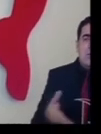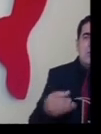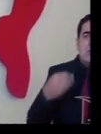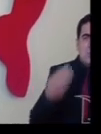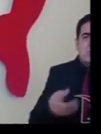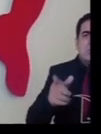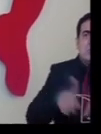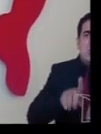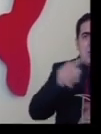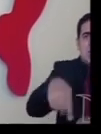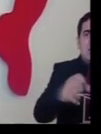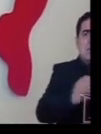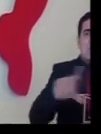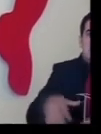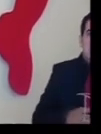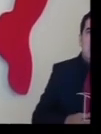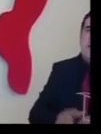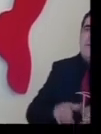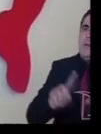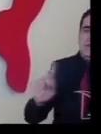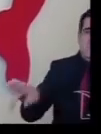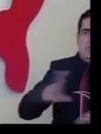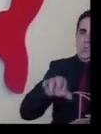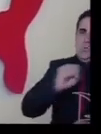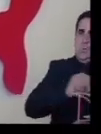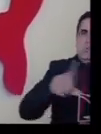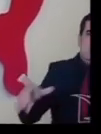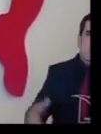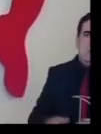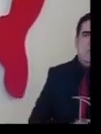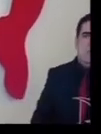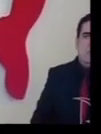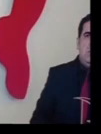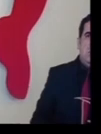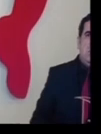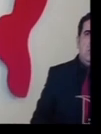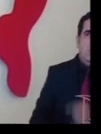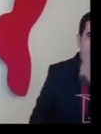sido aplicada, inclusive em São Luís, mas não só em São Luís.